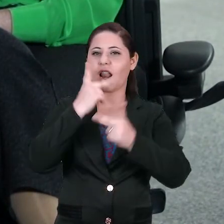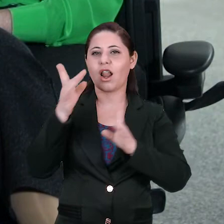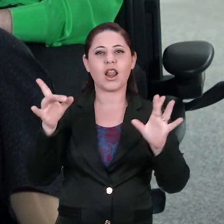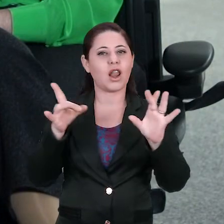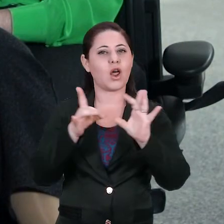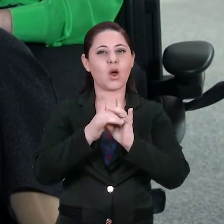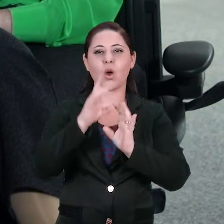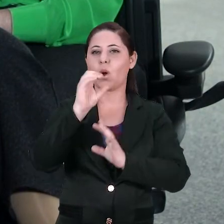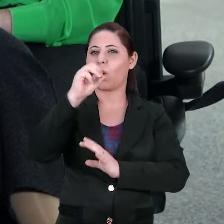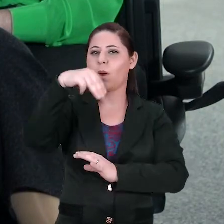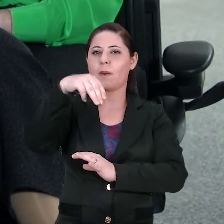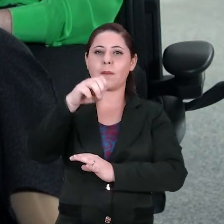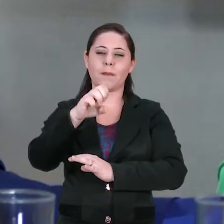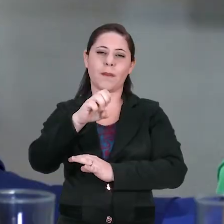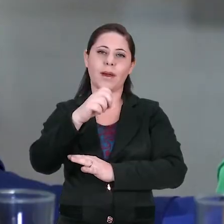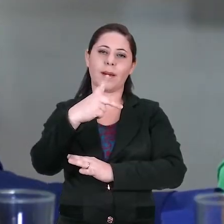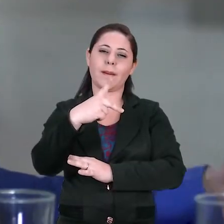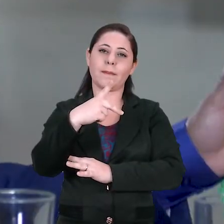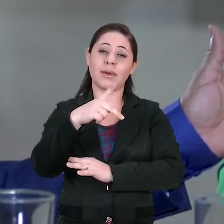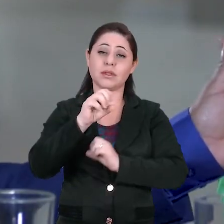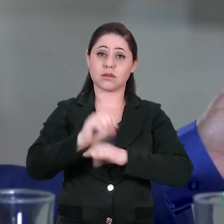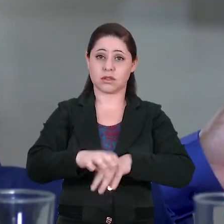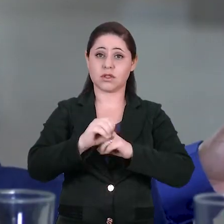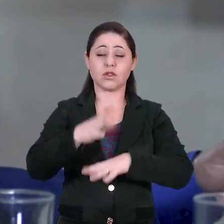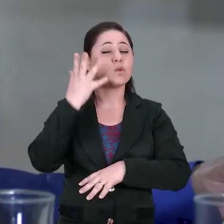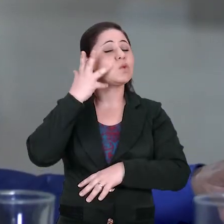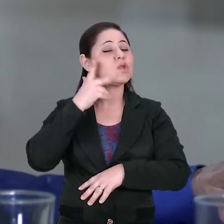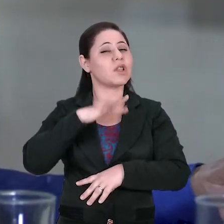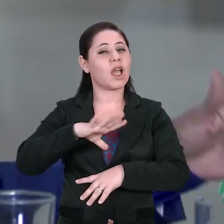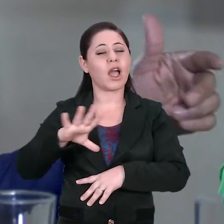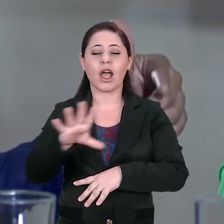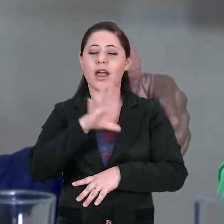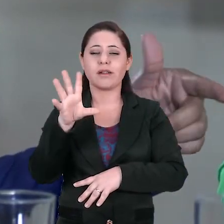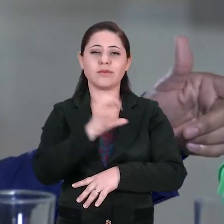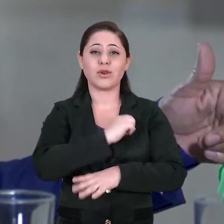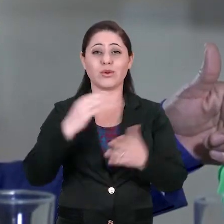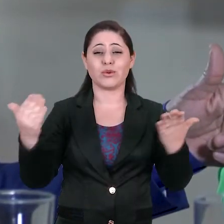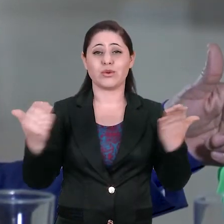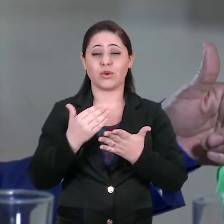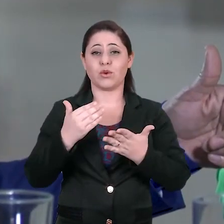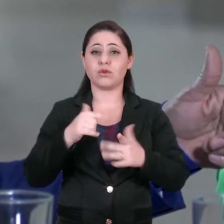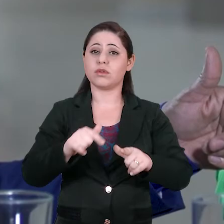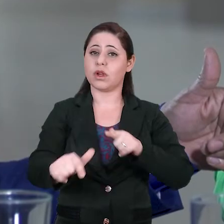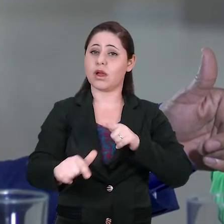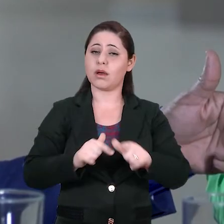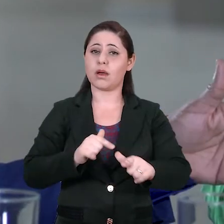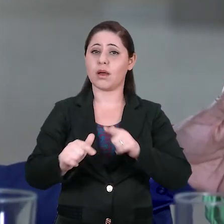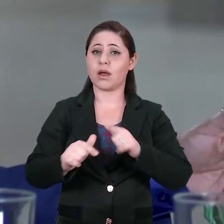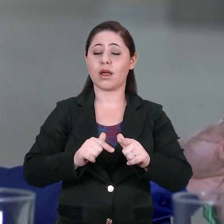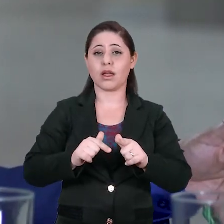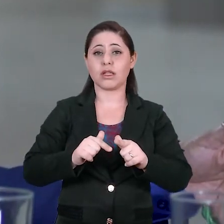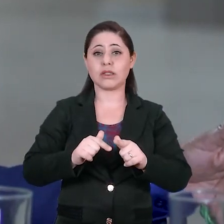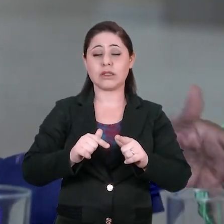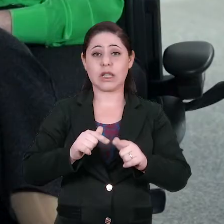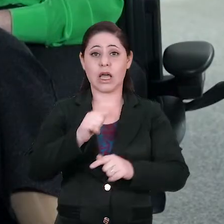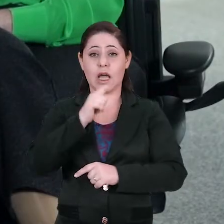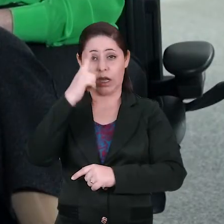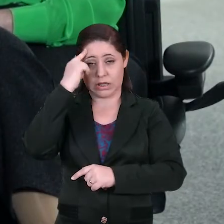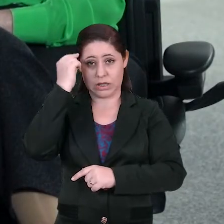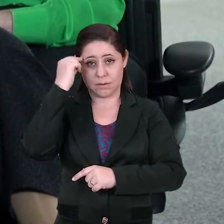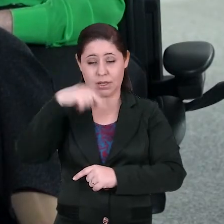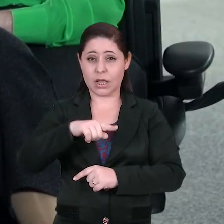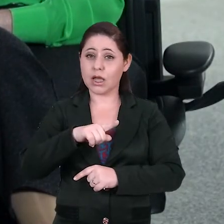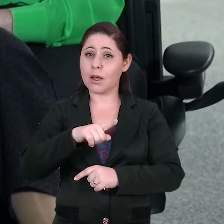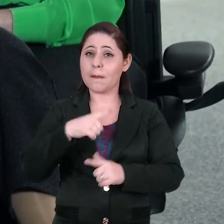com a UMEP, todo o trabalho de alfabetização de crianças, que eu sei que é uma grande paixão dela. Hoje, a atuação que ela tem na Academia Sul-Mato-Grossense de Letras, que já daria um